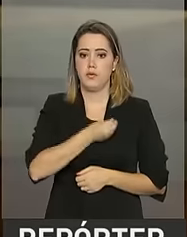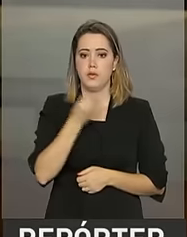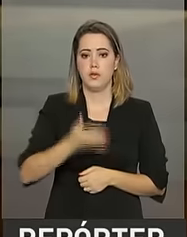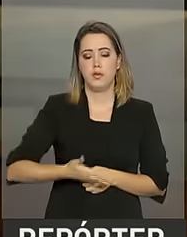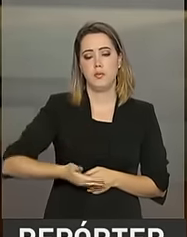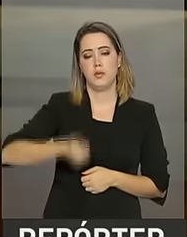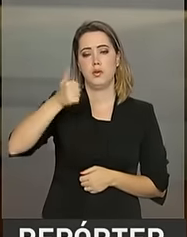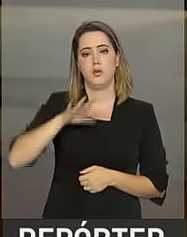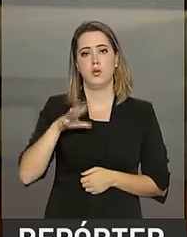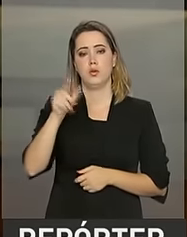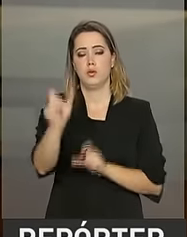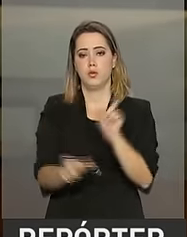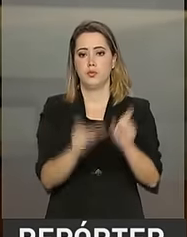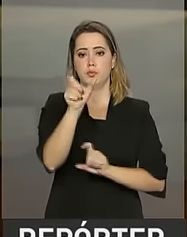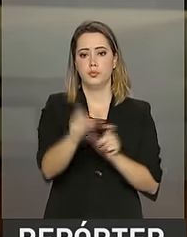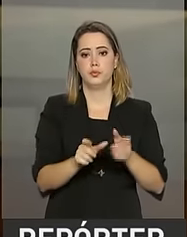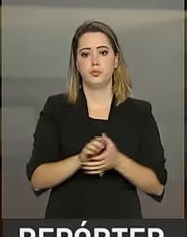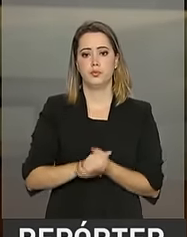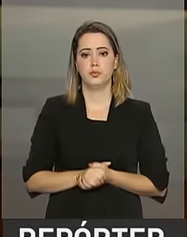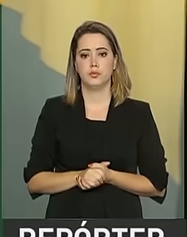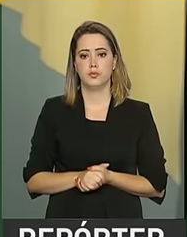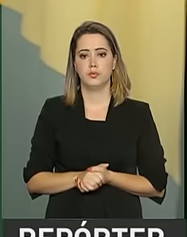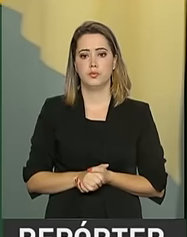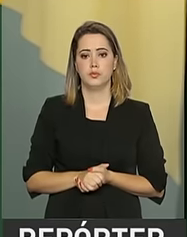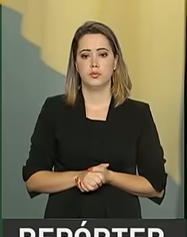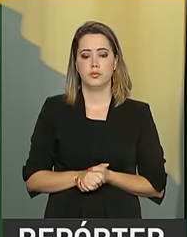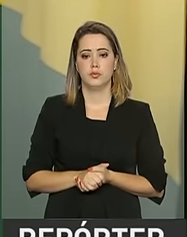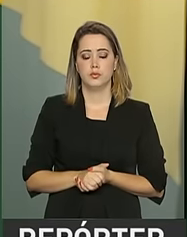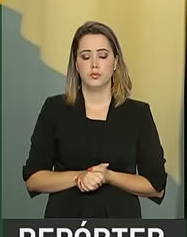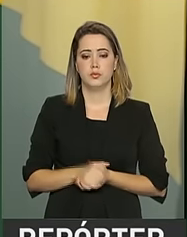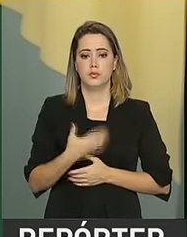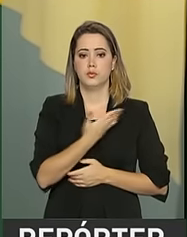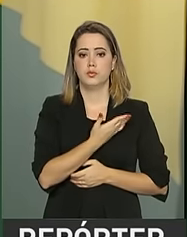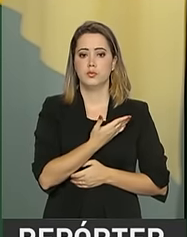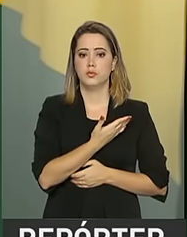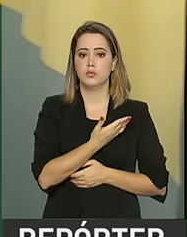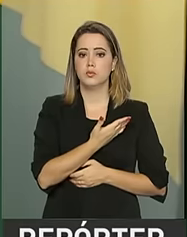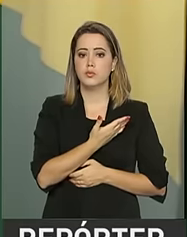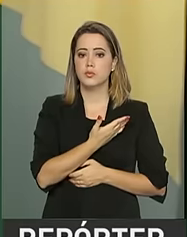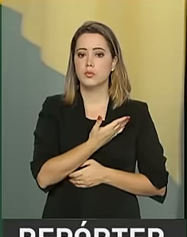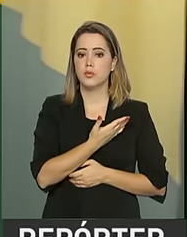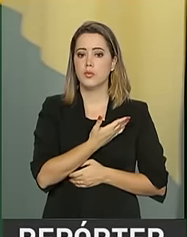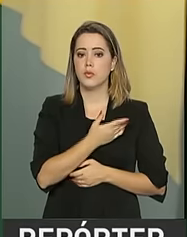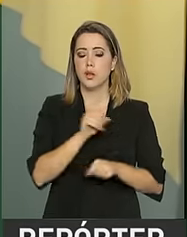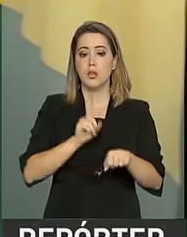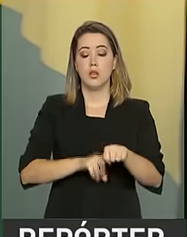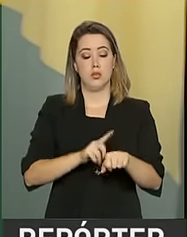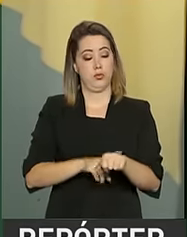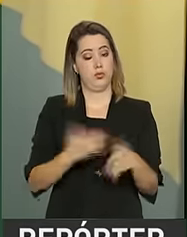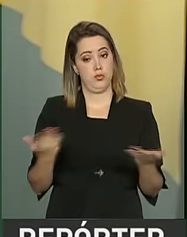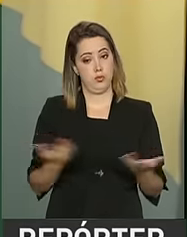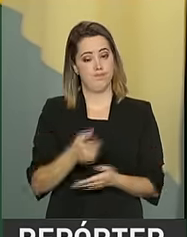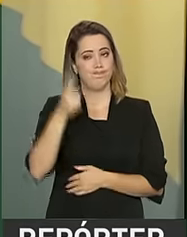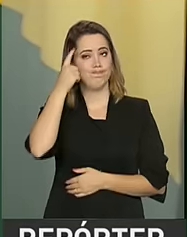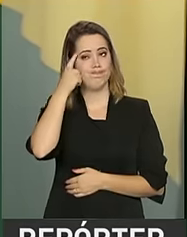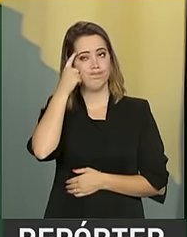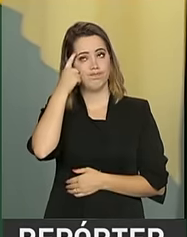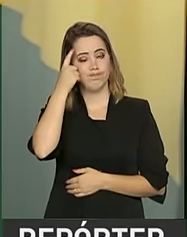todos os brasileiros neste momento passa pela minha mente né